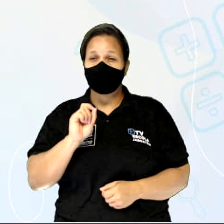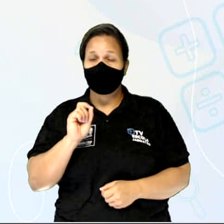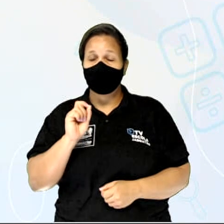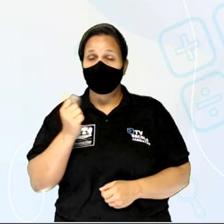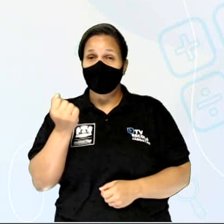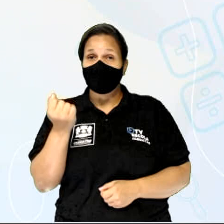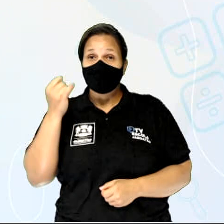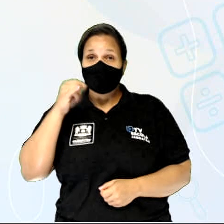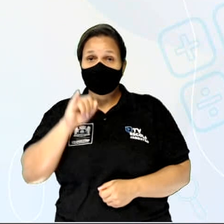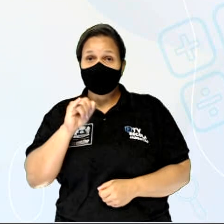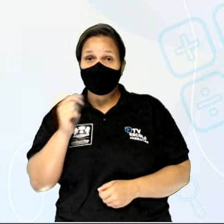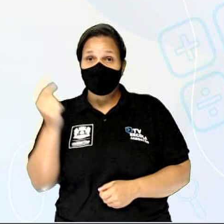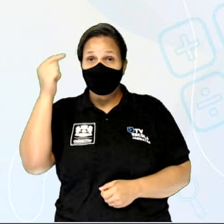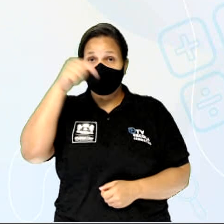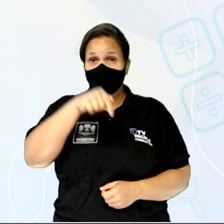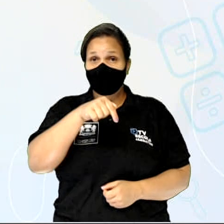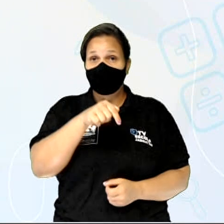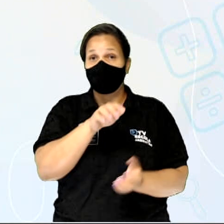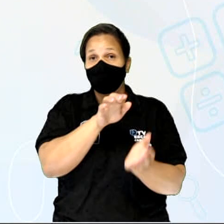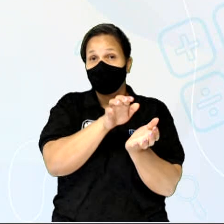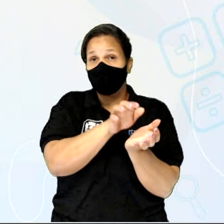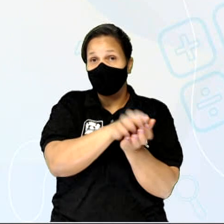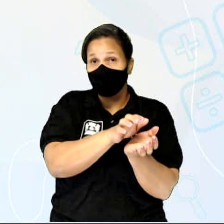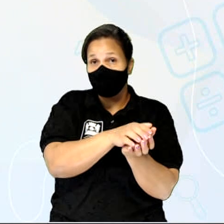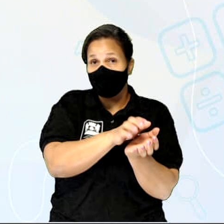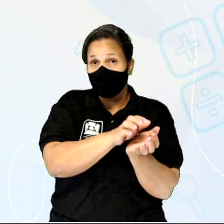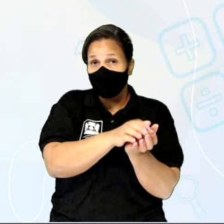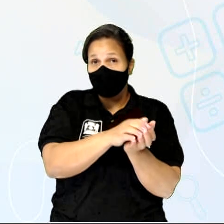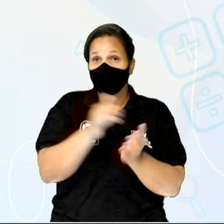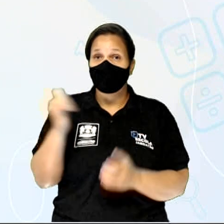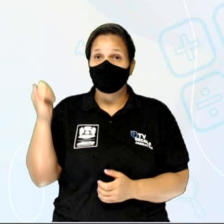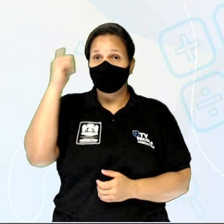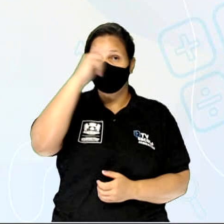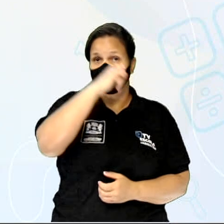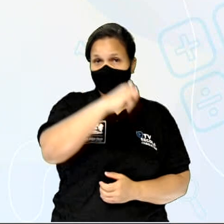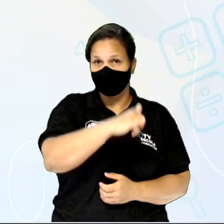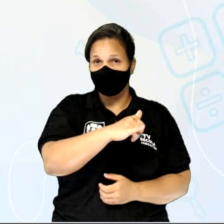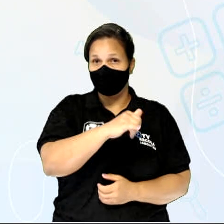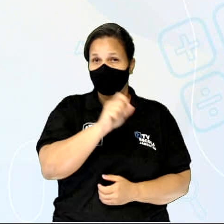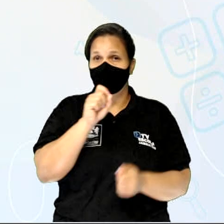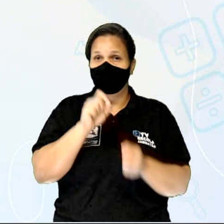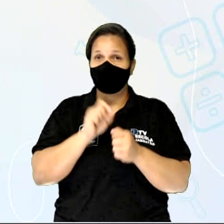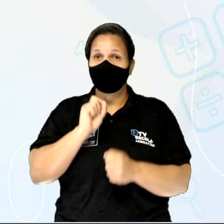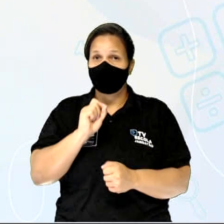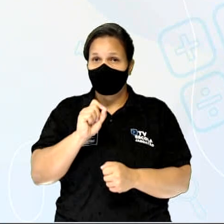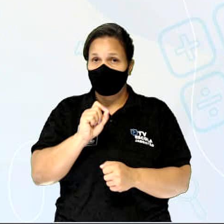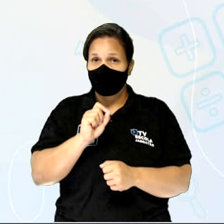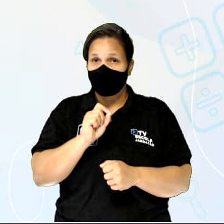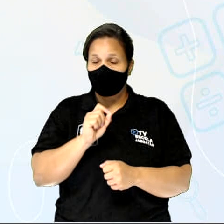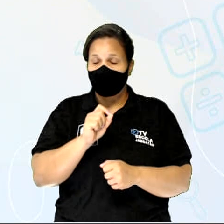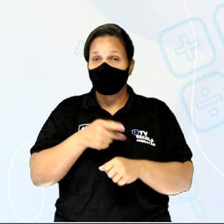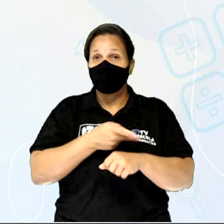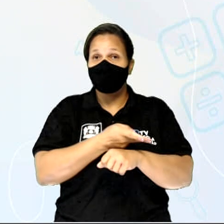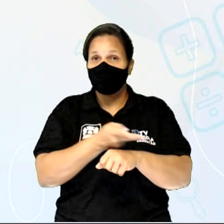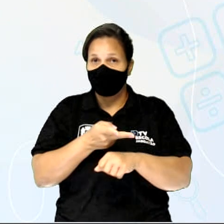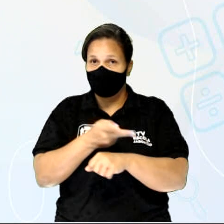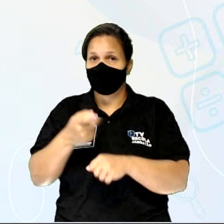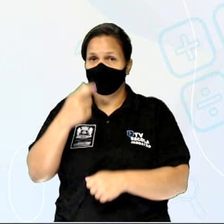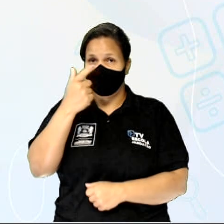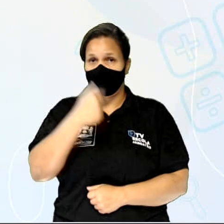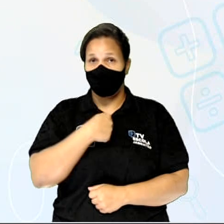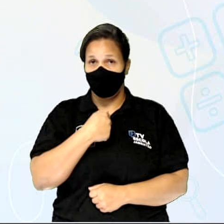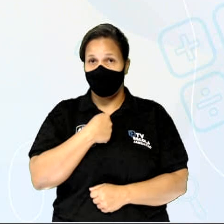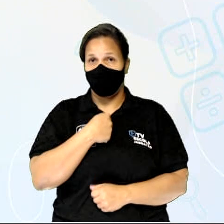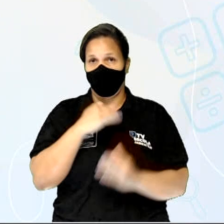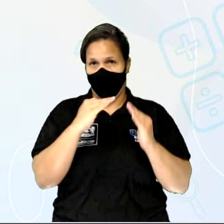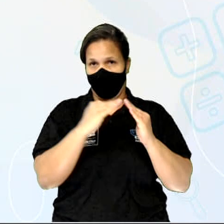Pernambuco, ela vai me visitar. Isso daí é certo, com certeza essa minha amiga vai vir para cá para